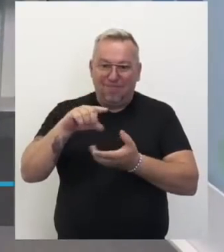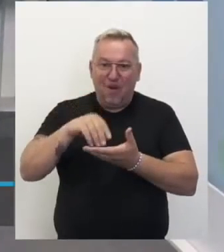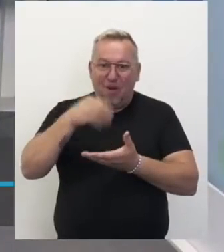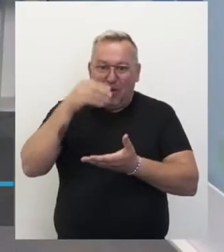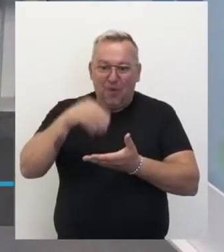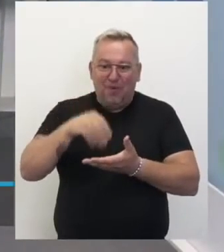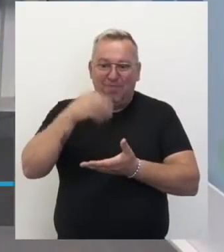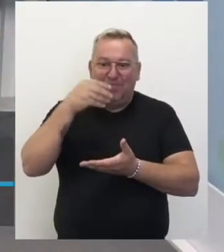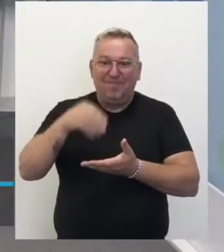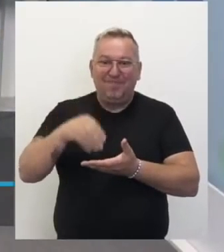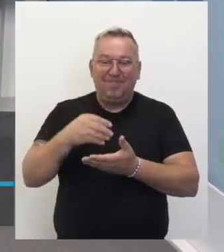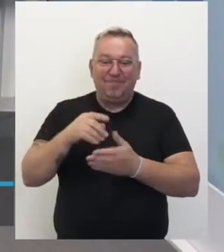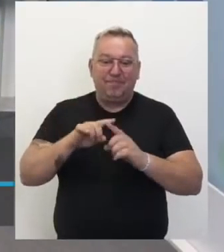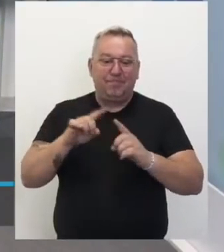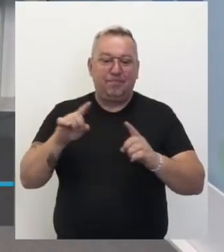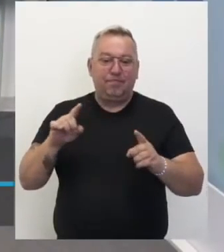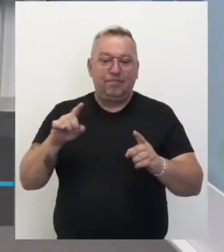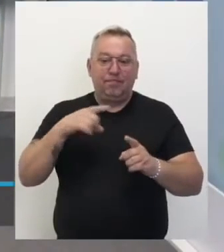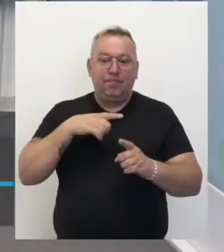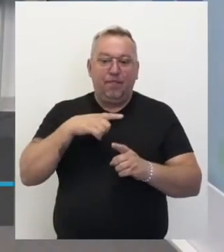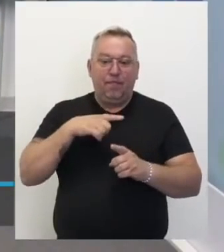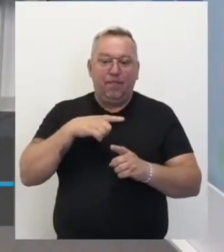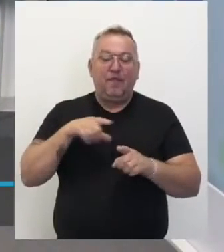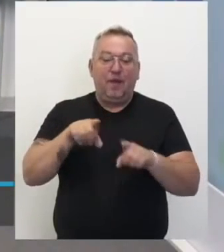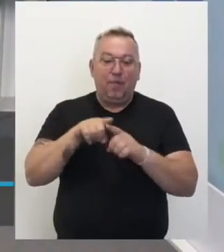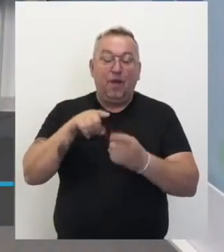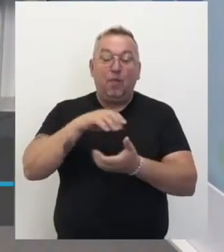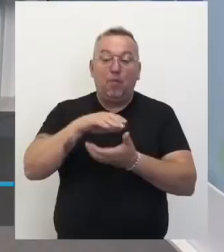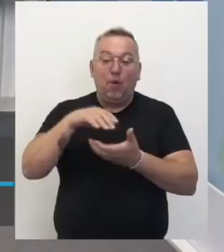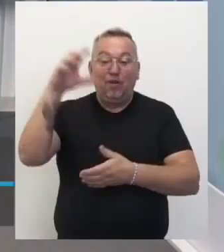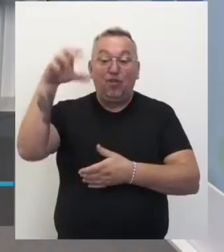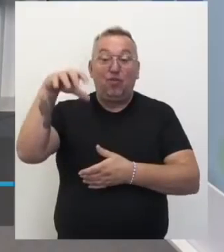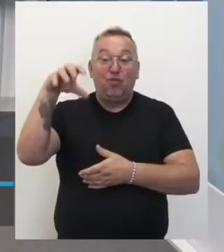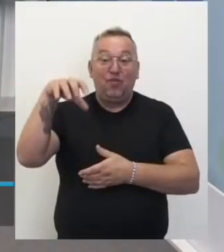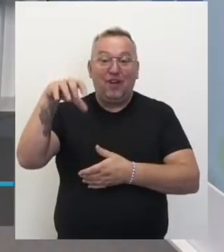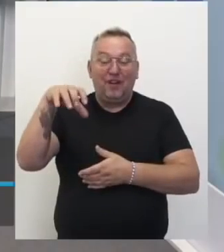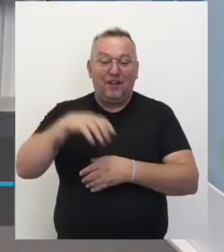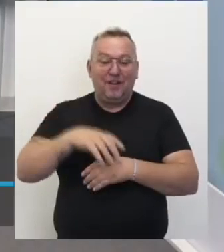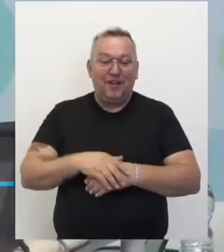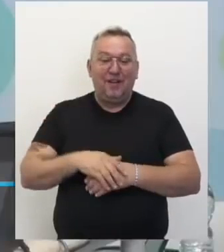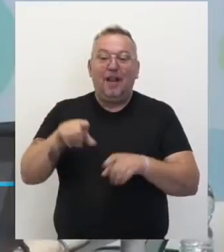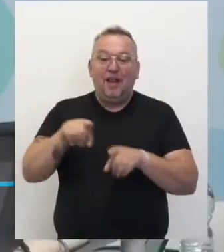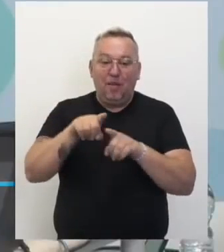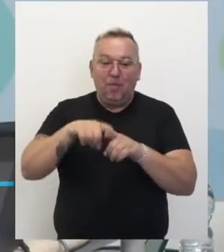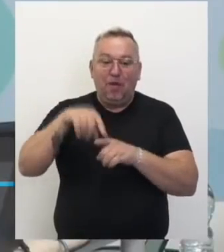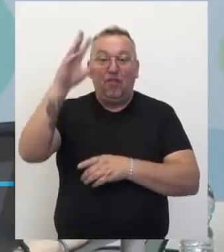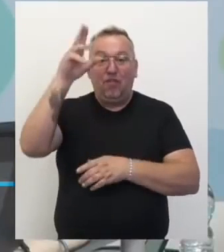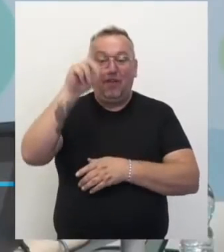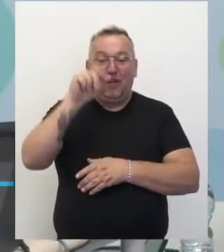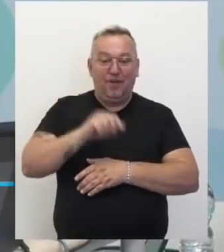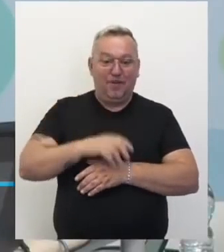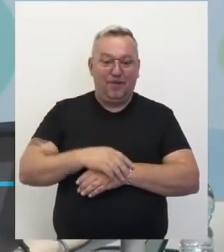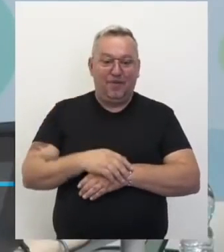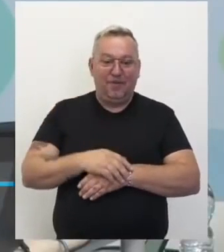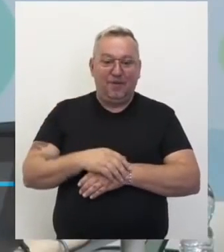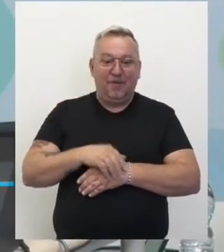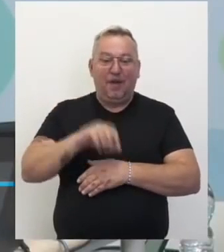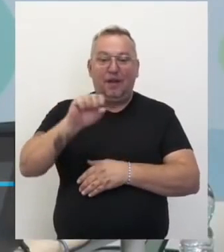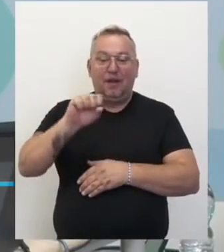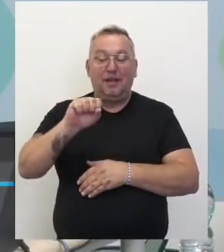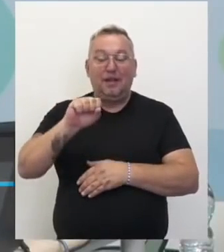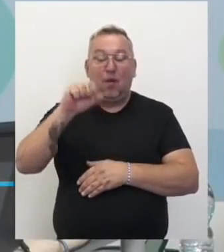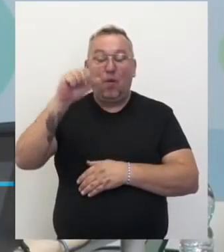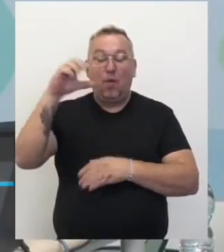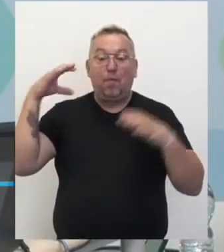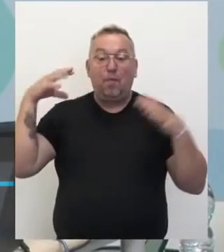frango e tudo mais. Mas Até olha, o bolinho de chuva. bolinho de chuva, ó. Tem bolinho de frango aqui, São Miguel Arcanjo colocou